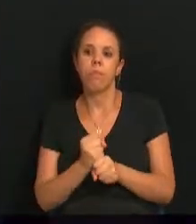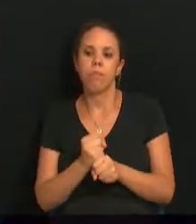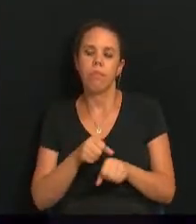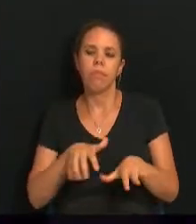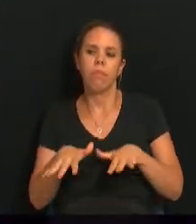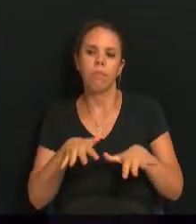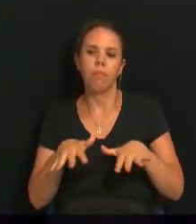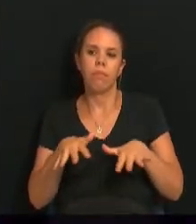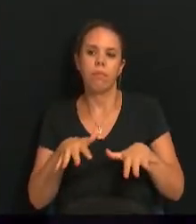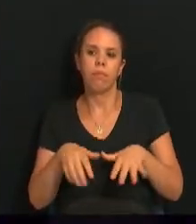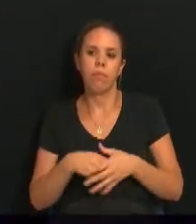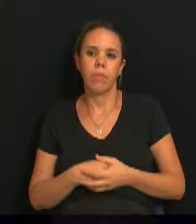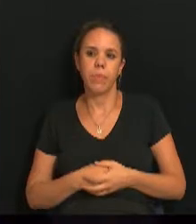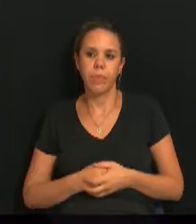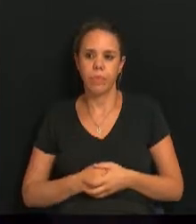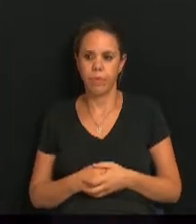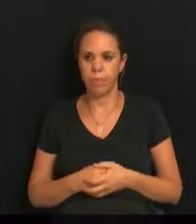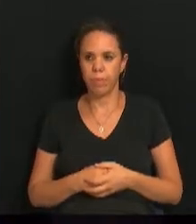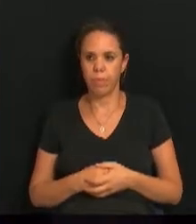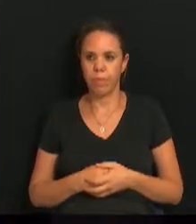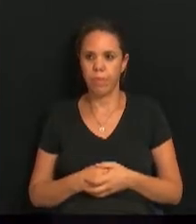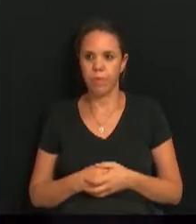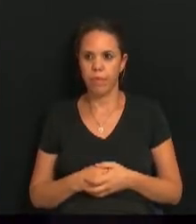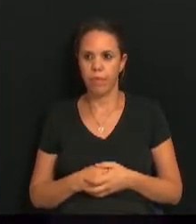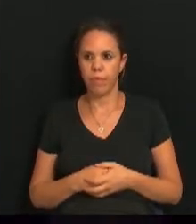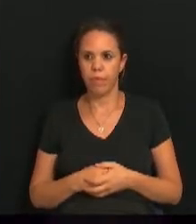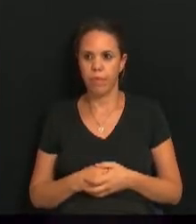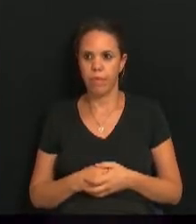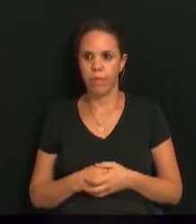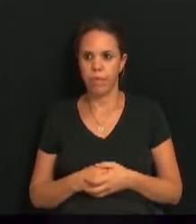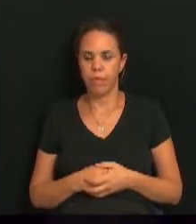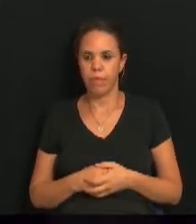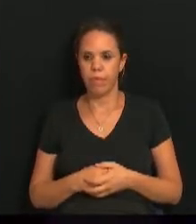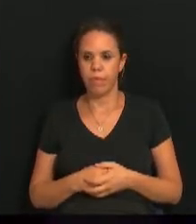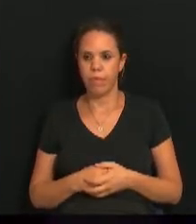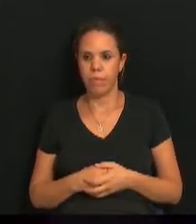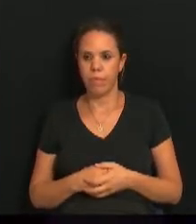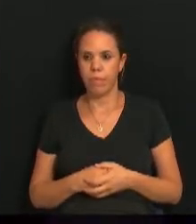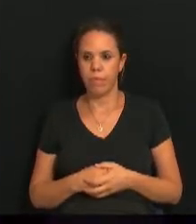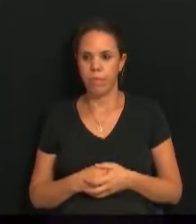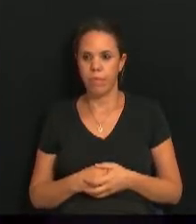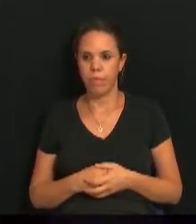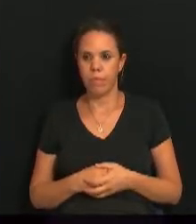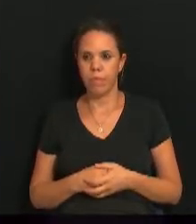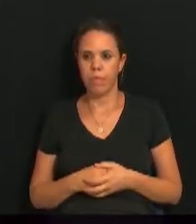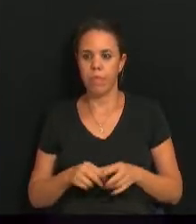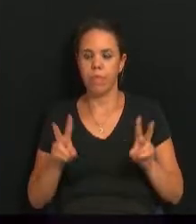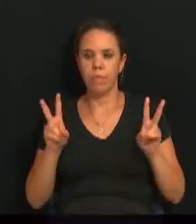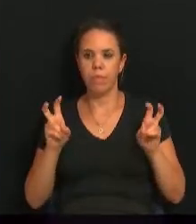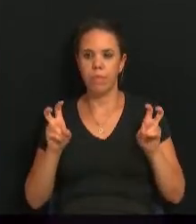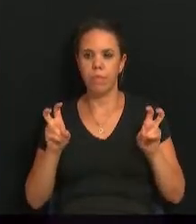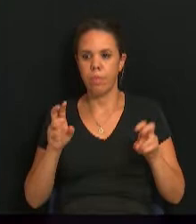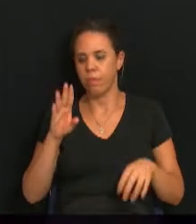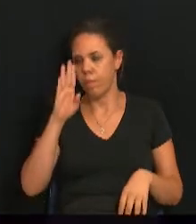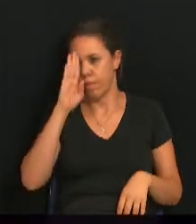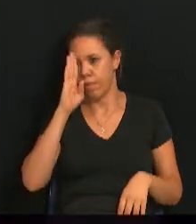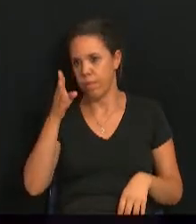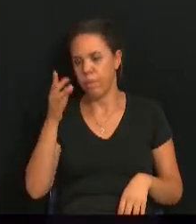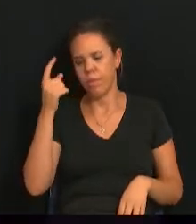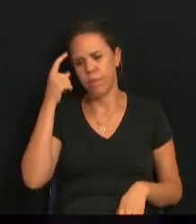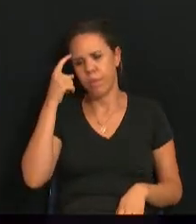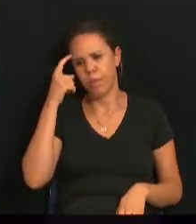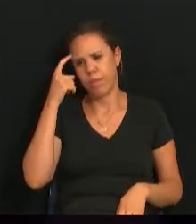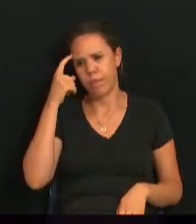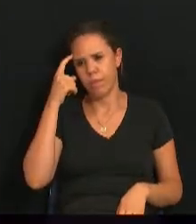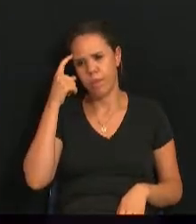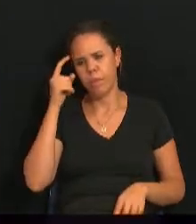nossa organização enquanto trabalhadores. Eu acho que o aspecto-chave é a gente pensar